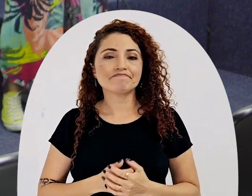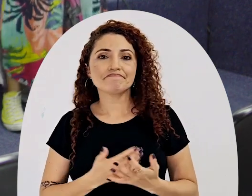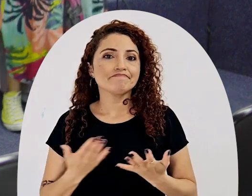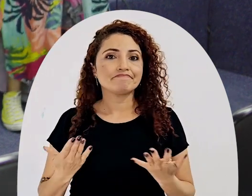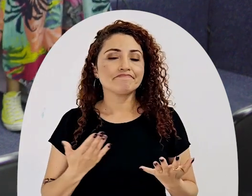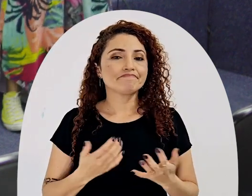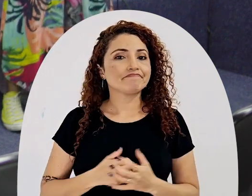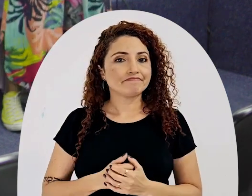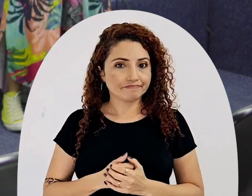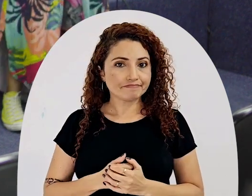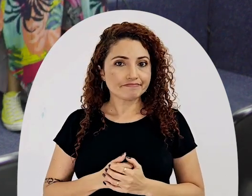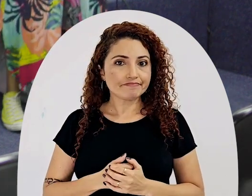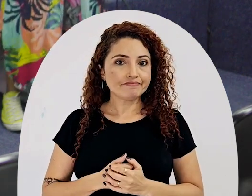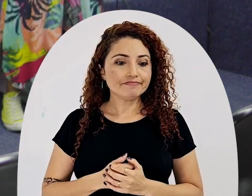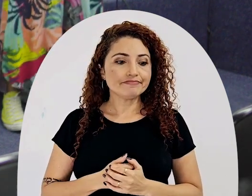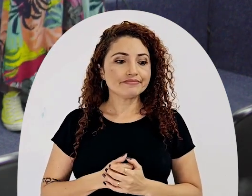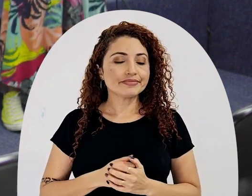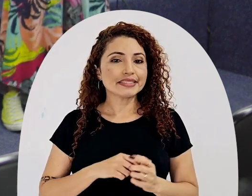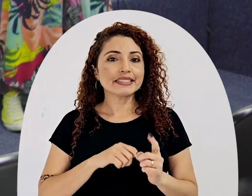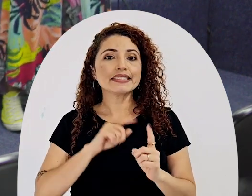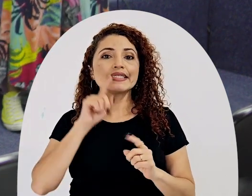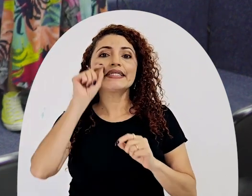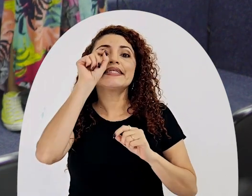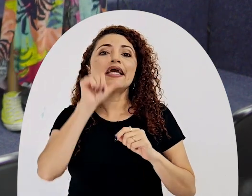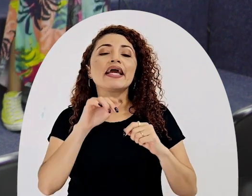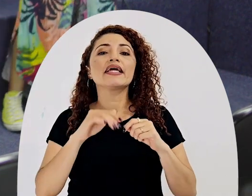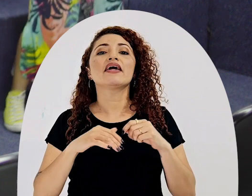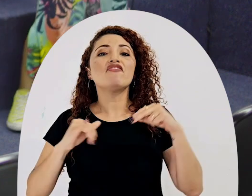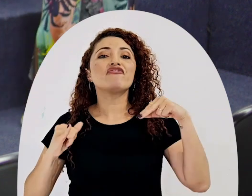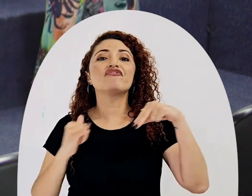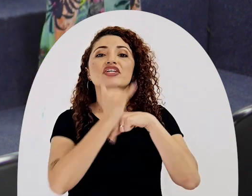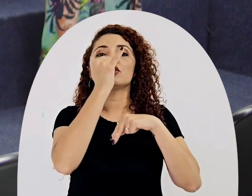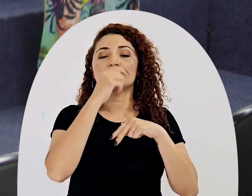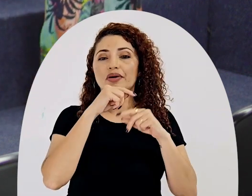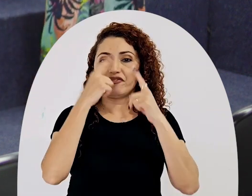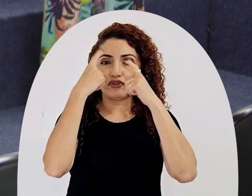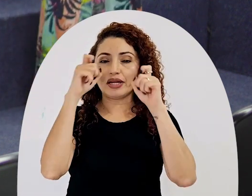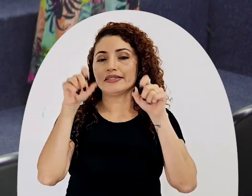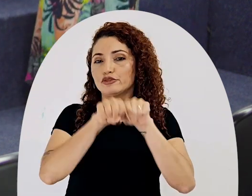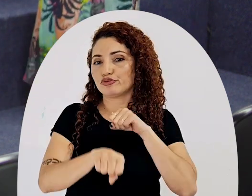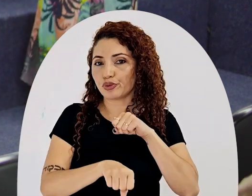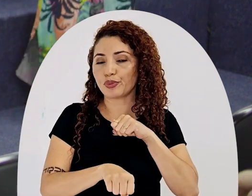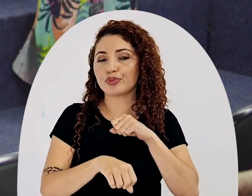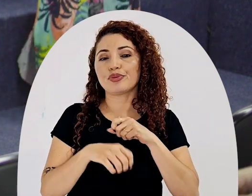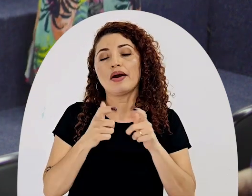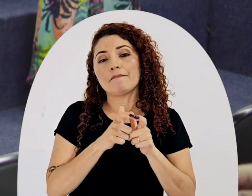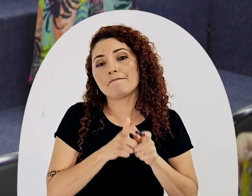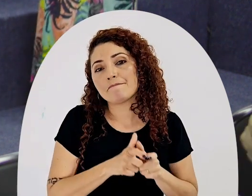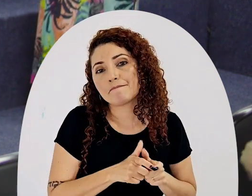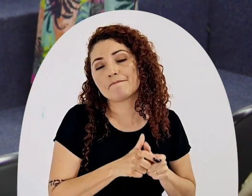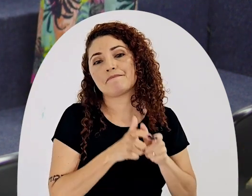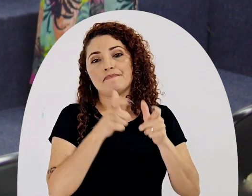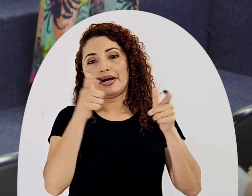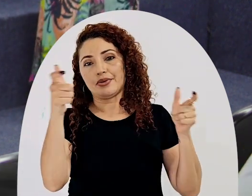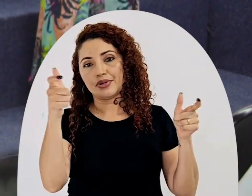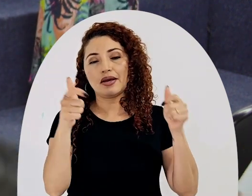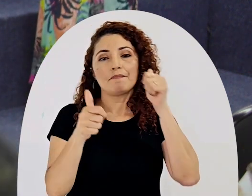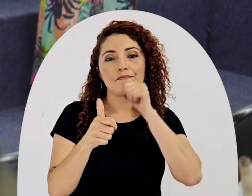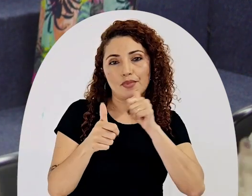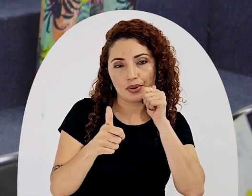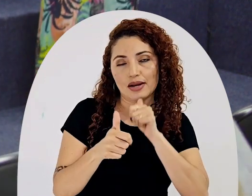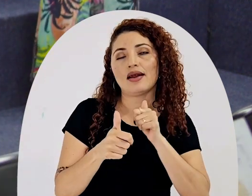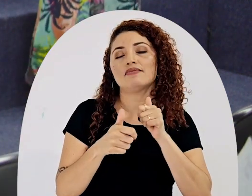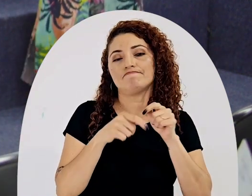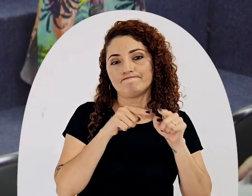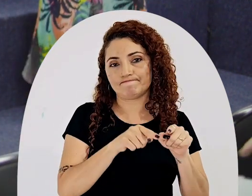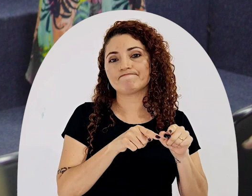são, né, os principais alvos ou as principais vítimas desse tipo de violência? São majoritariamente, sim, as